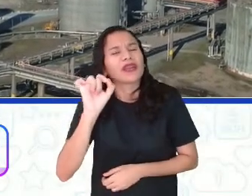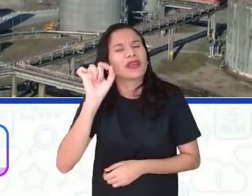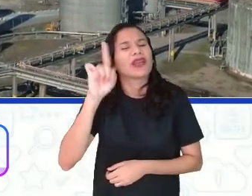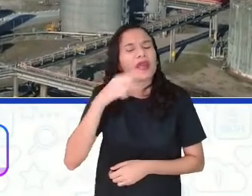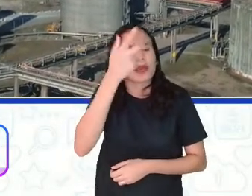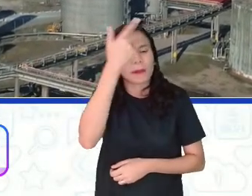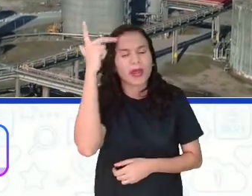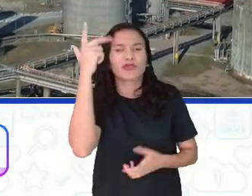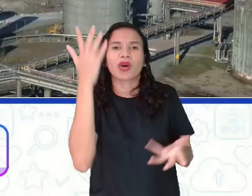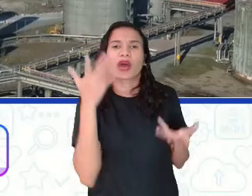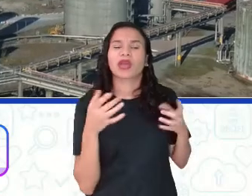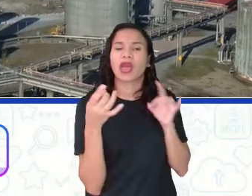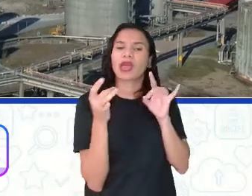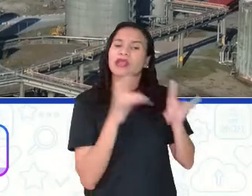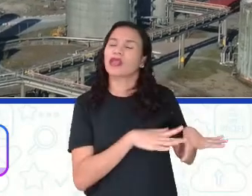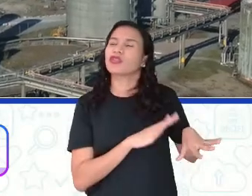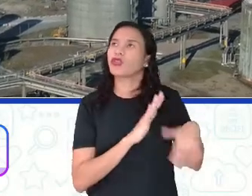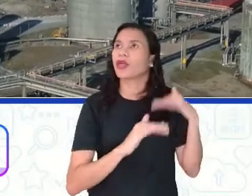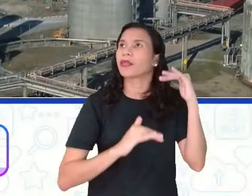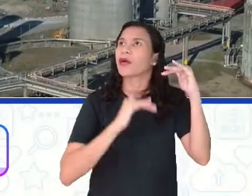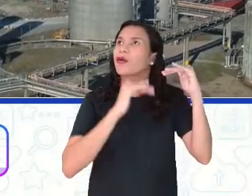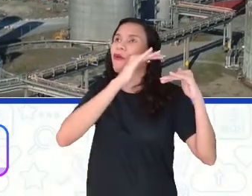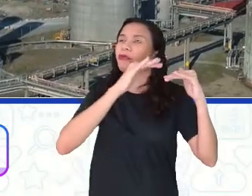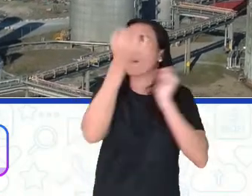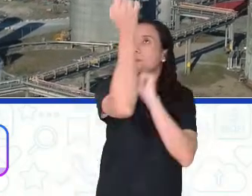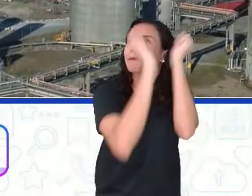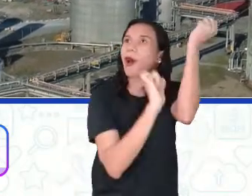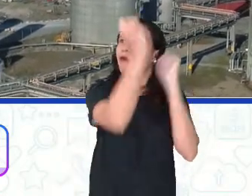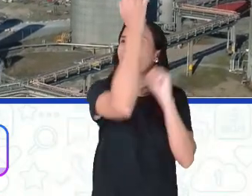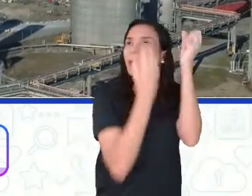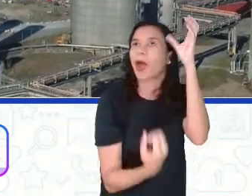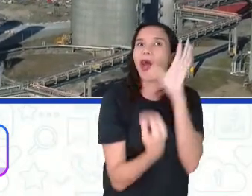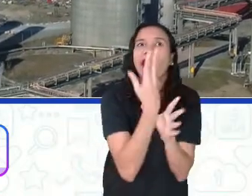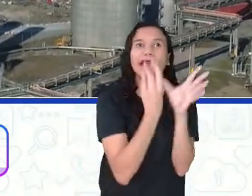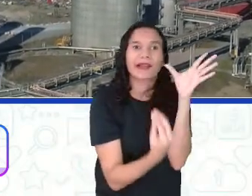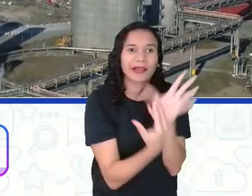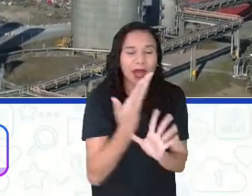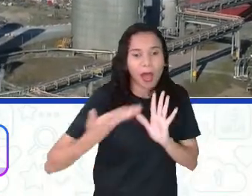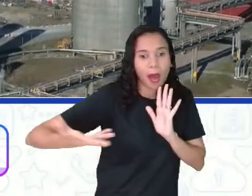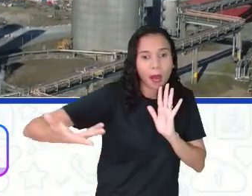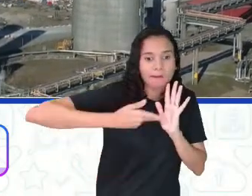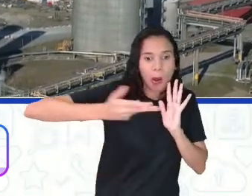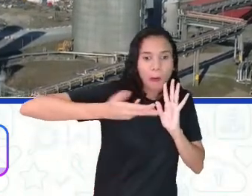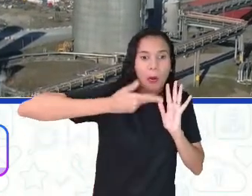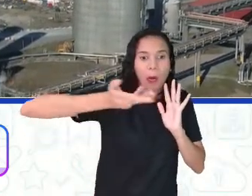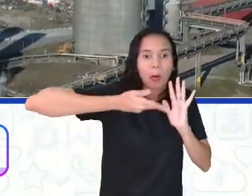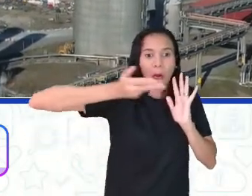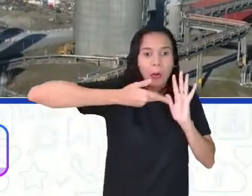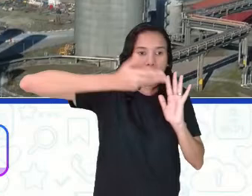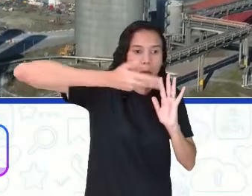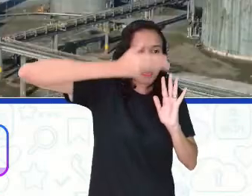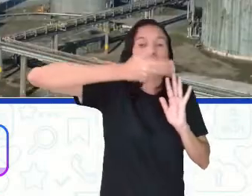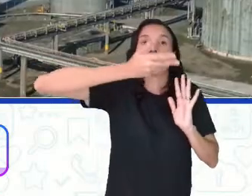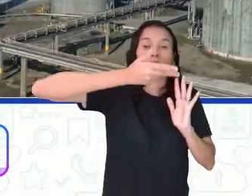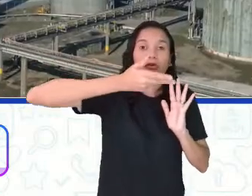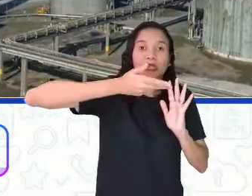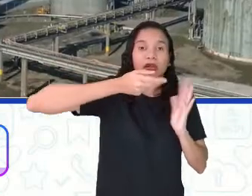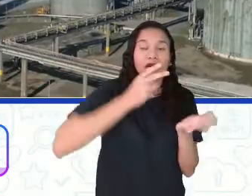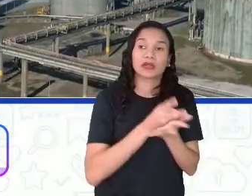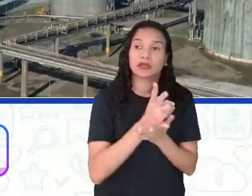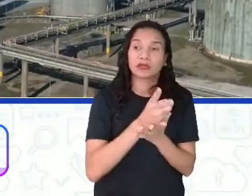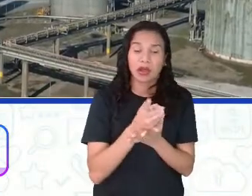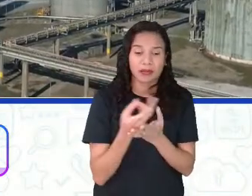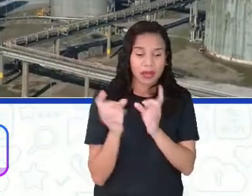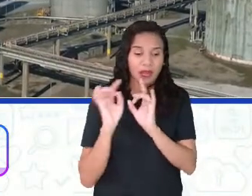abrir mão do crescimento dos parques industriais, da produção descabida de bens de consumo cada vez